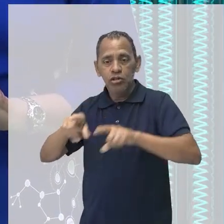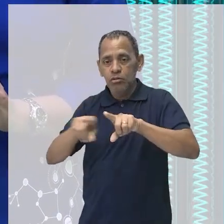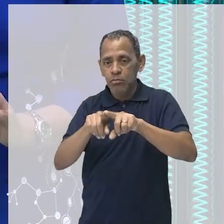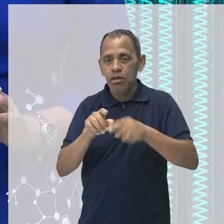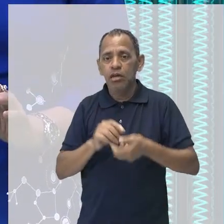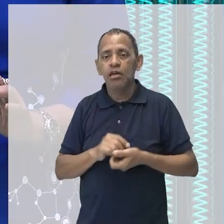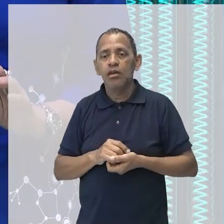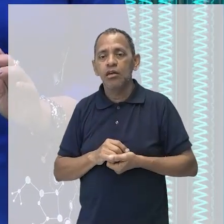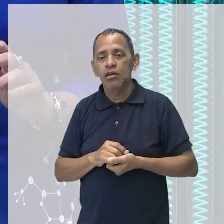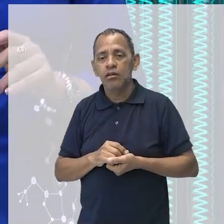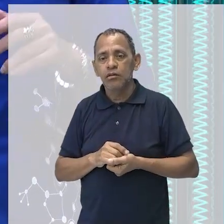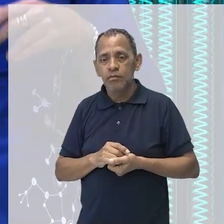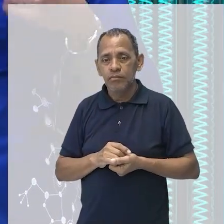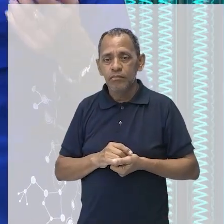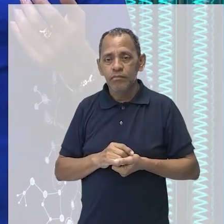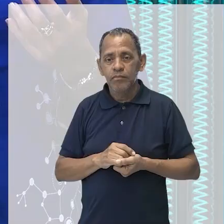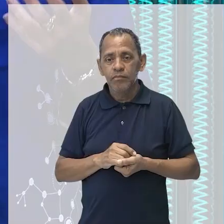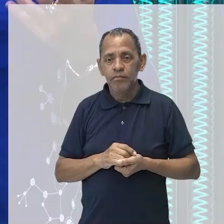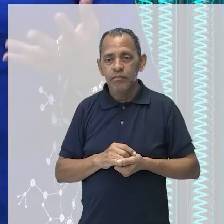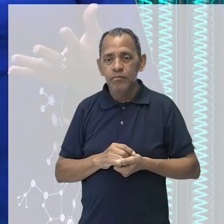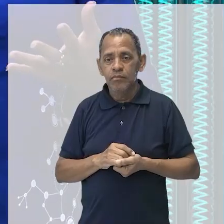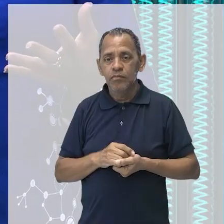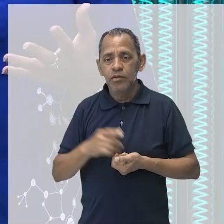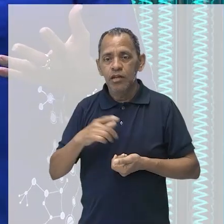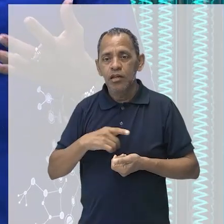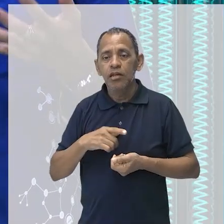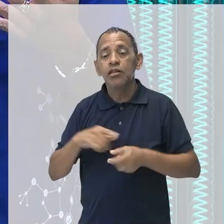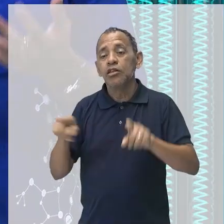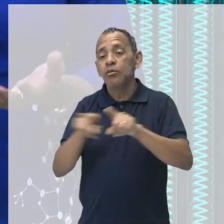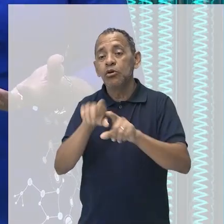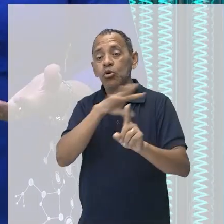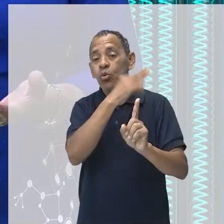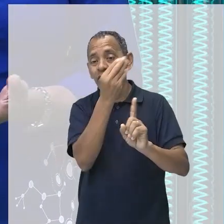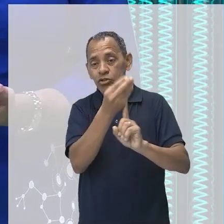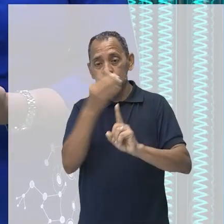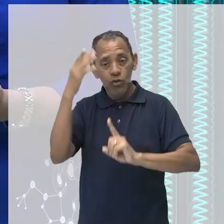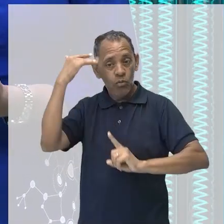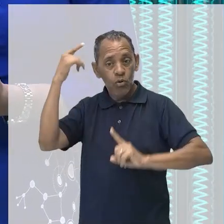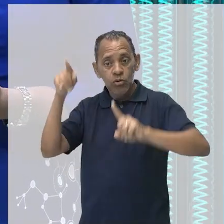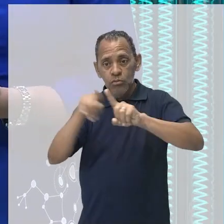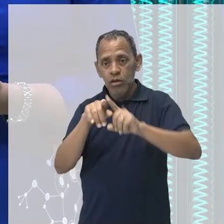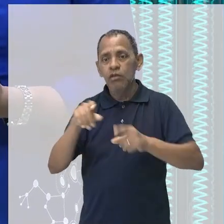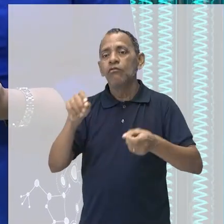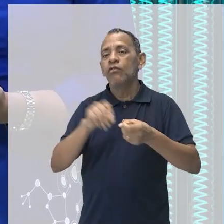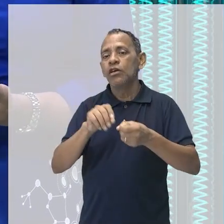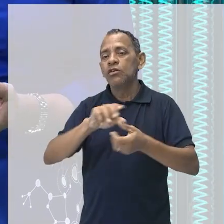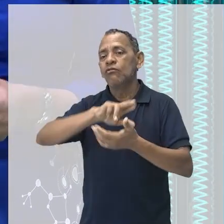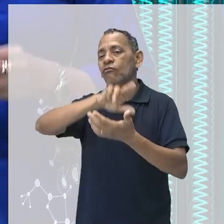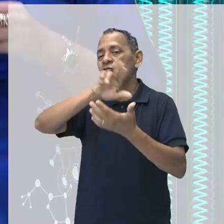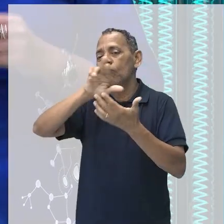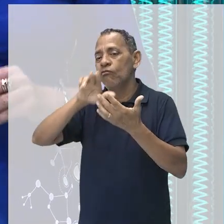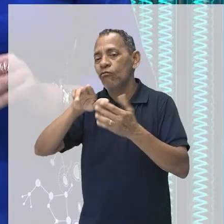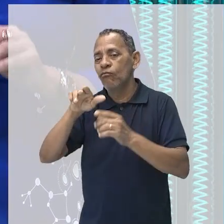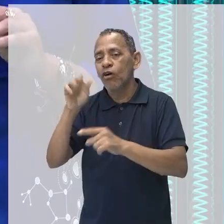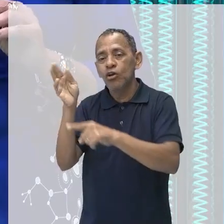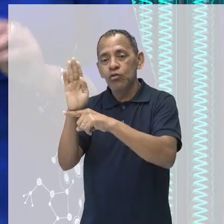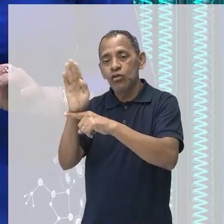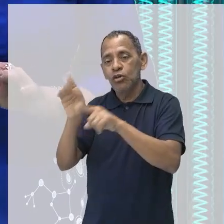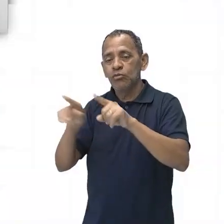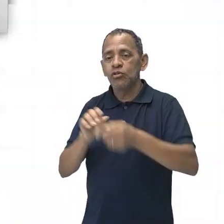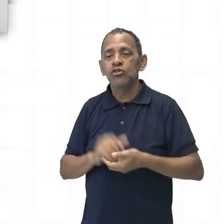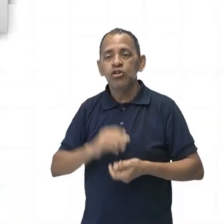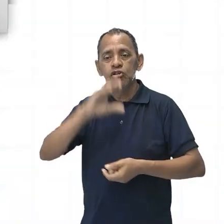água. Então, tem também um artista muito famoso que fez vários filmes, que é o